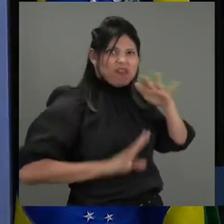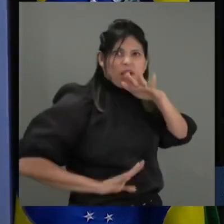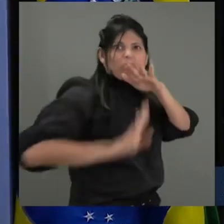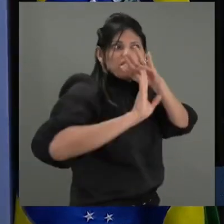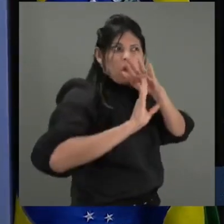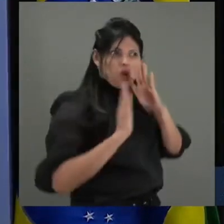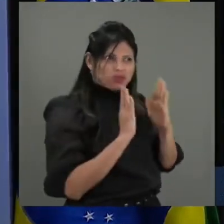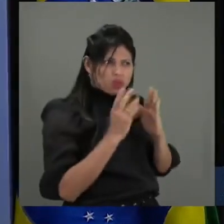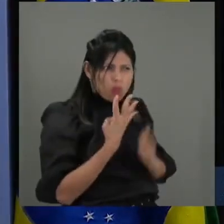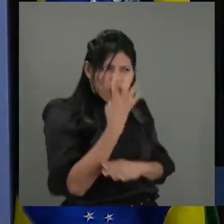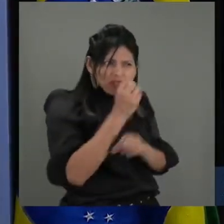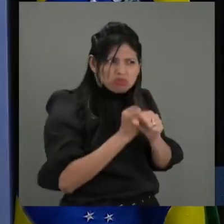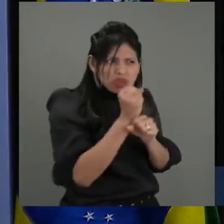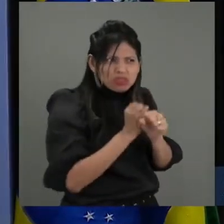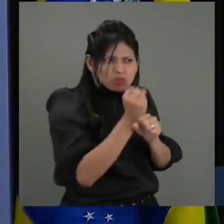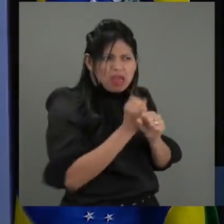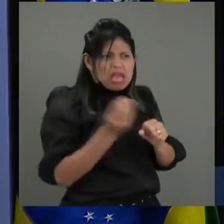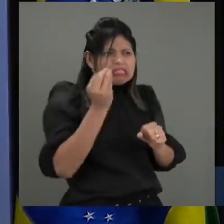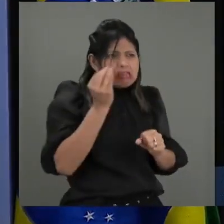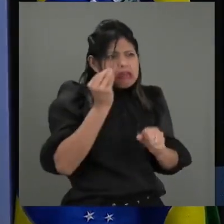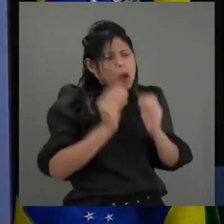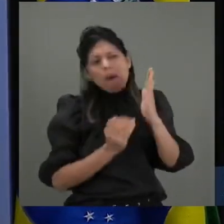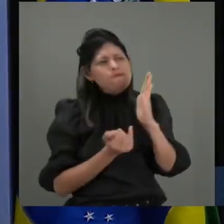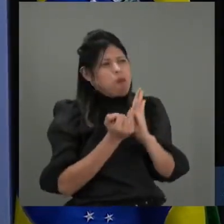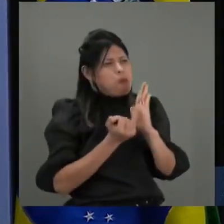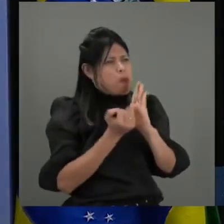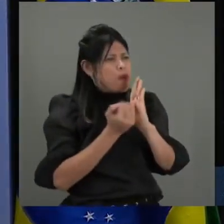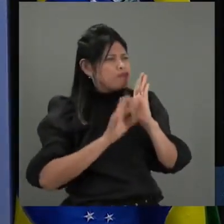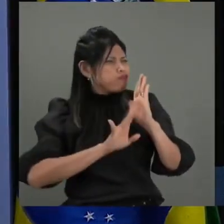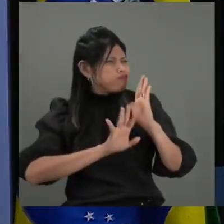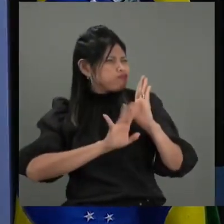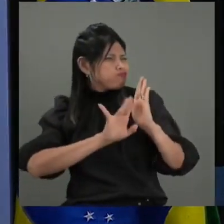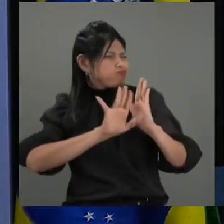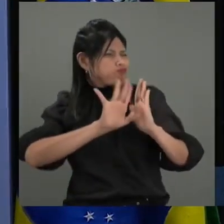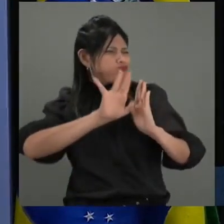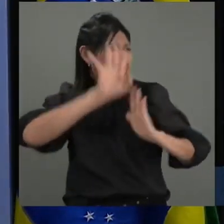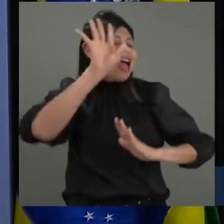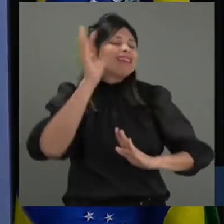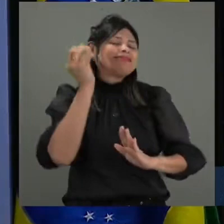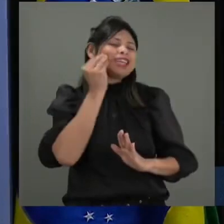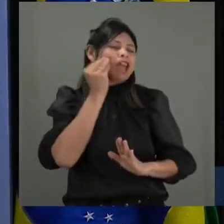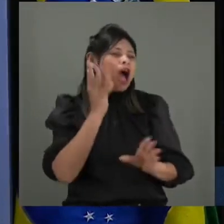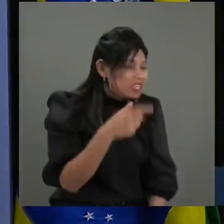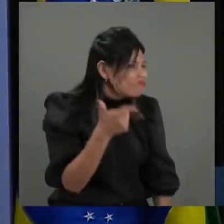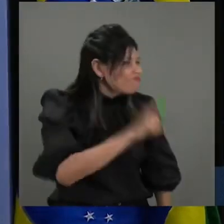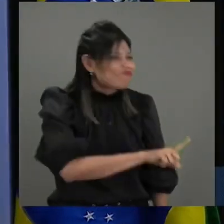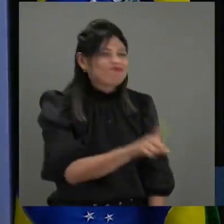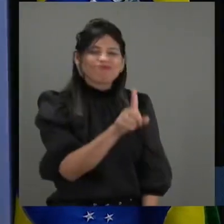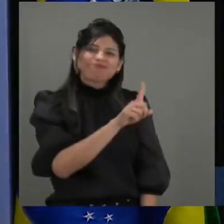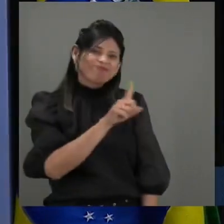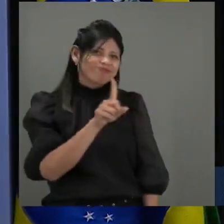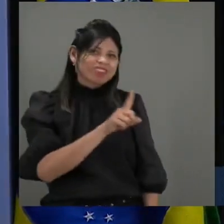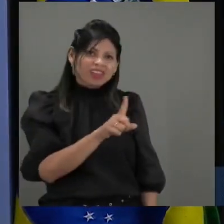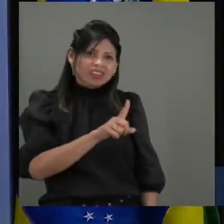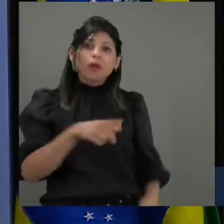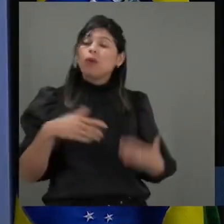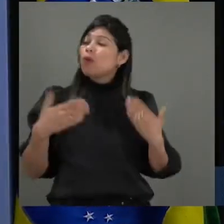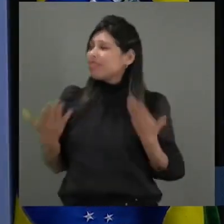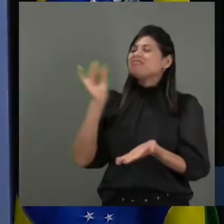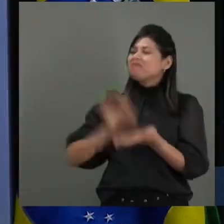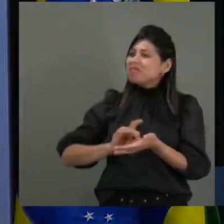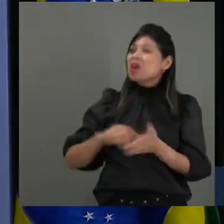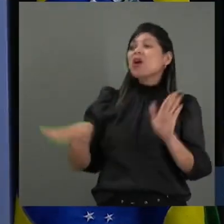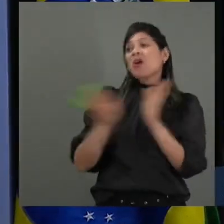próximos 4 anos aumentando impostos para tentar fechar a conta e não vai conseguir. Senador Ovício, a realidade